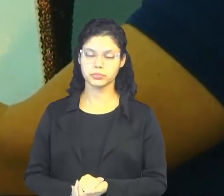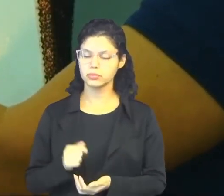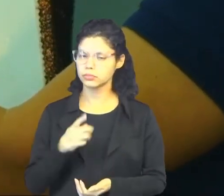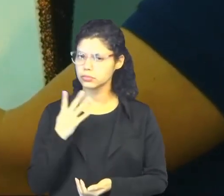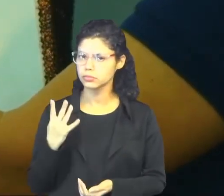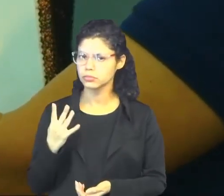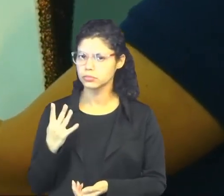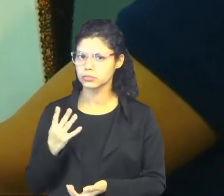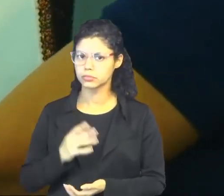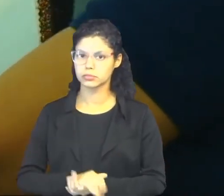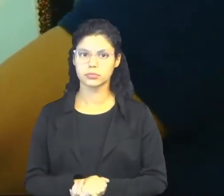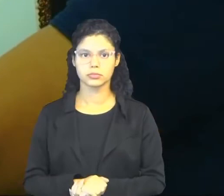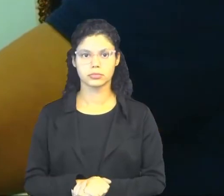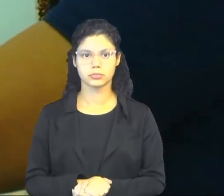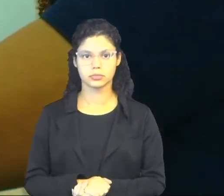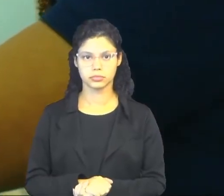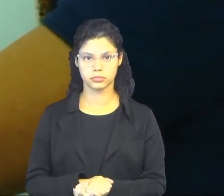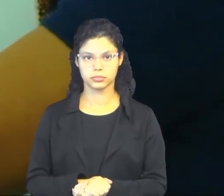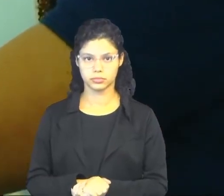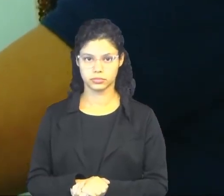quanto?